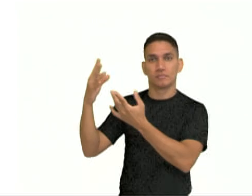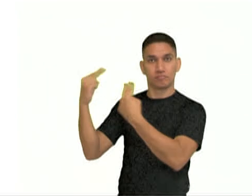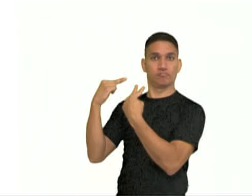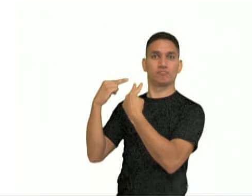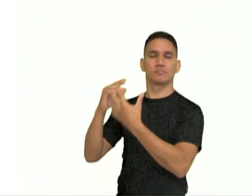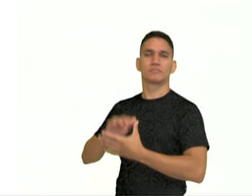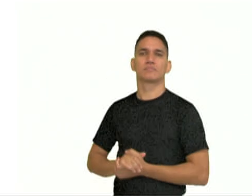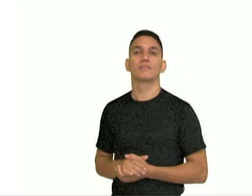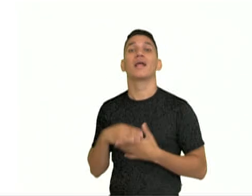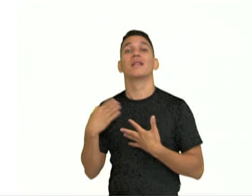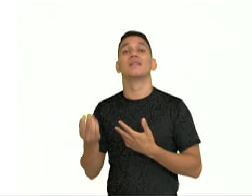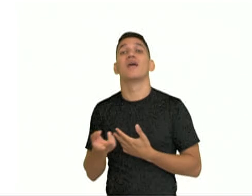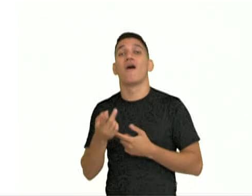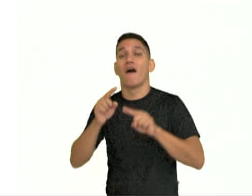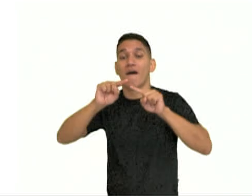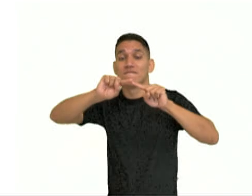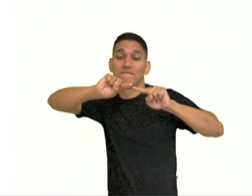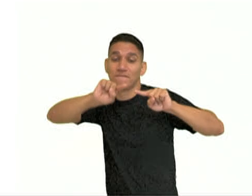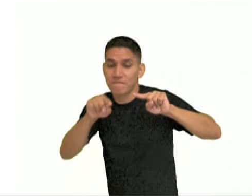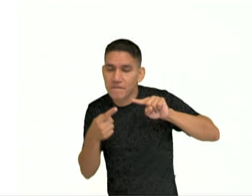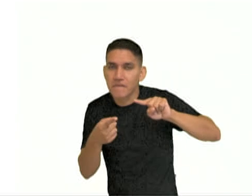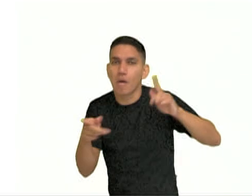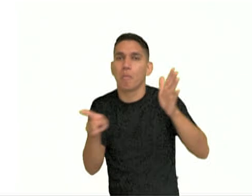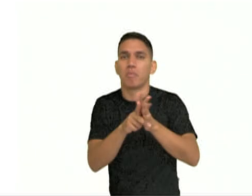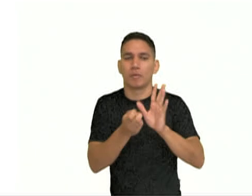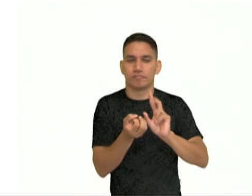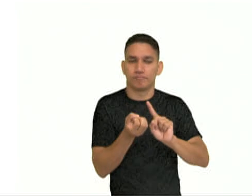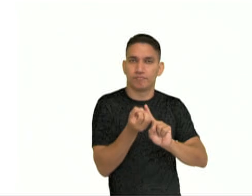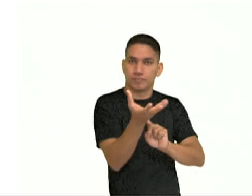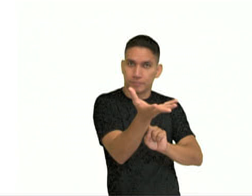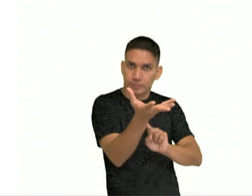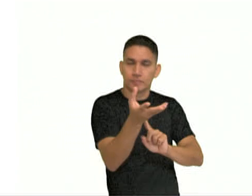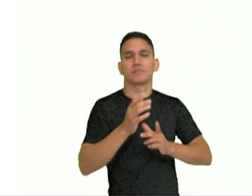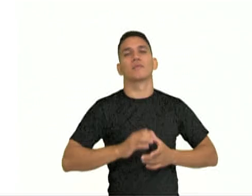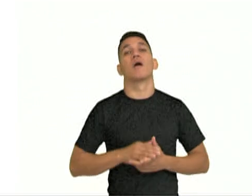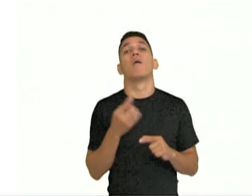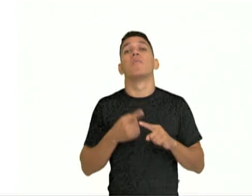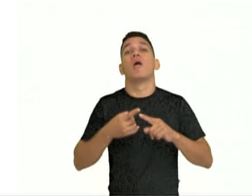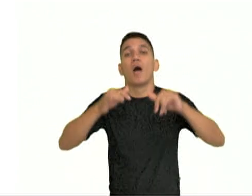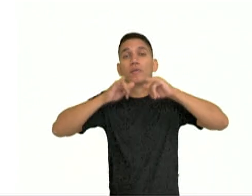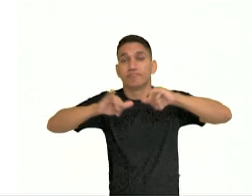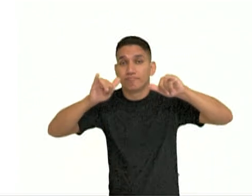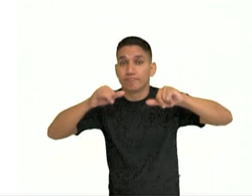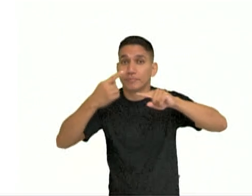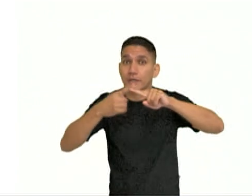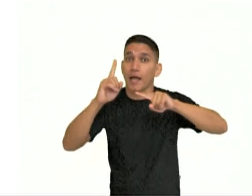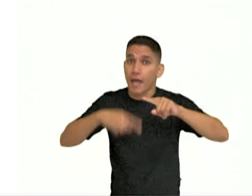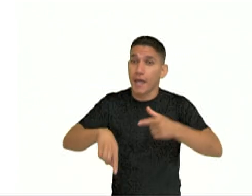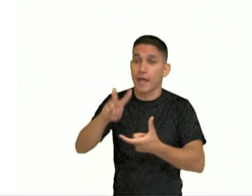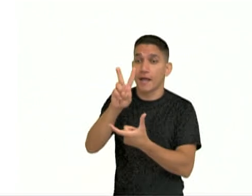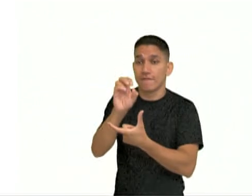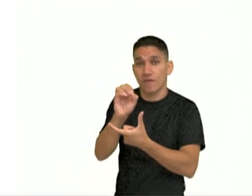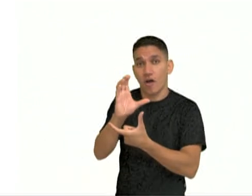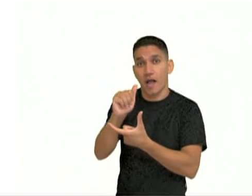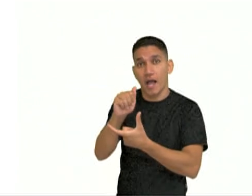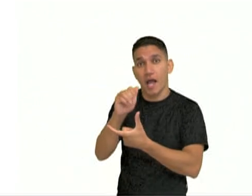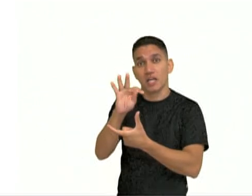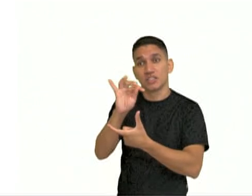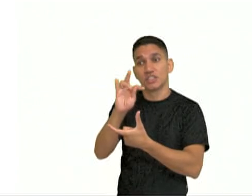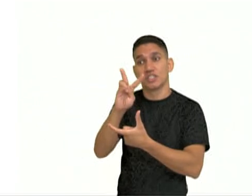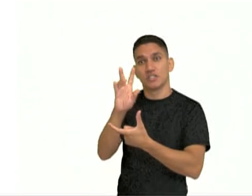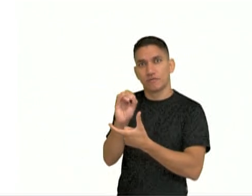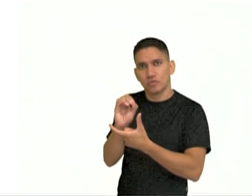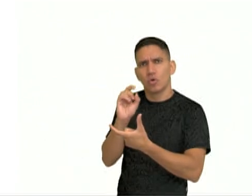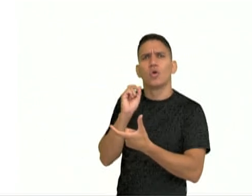A vírgula foi usada na parte verbal da propaganda por causa do vocativo, a evocação. Então, o